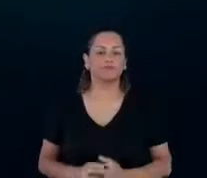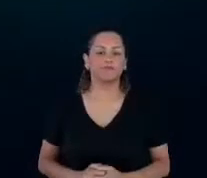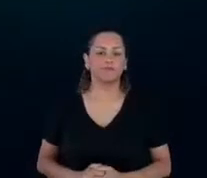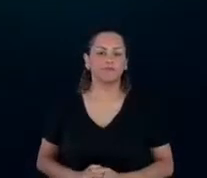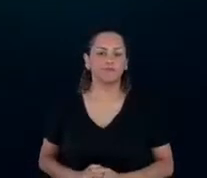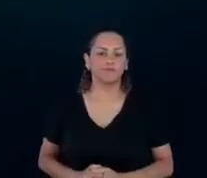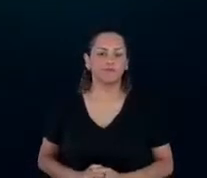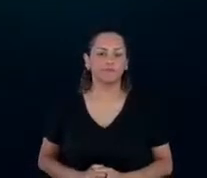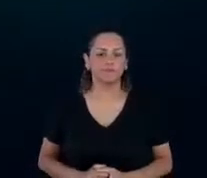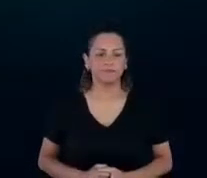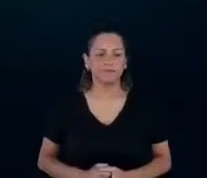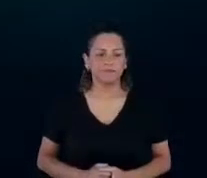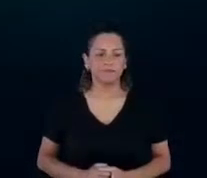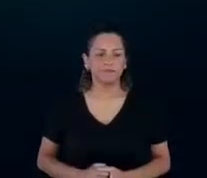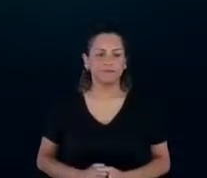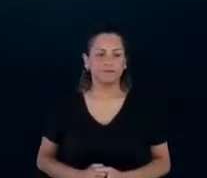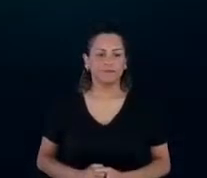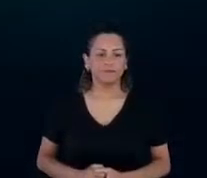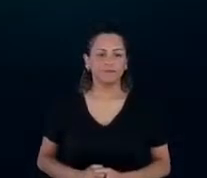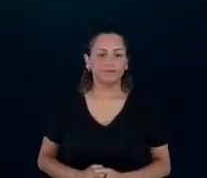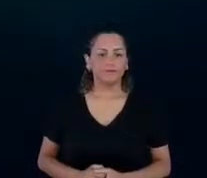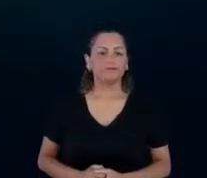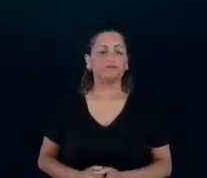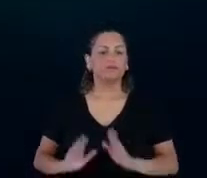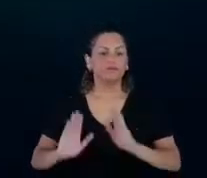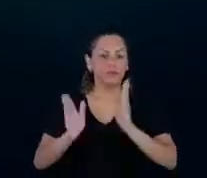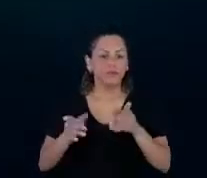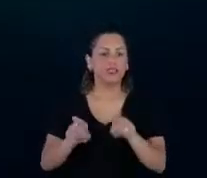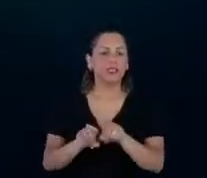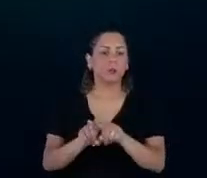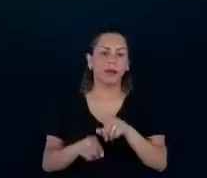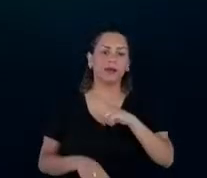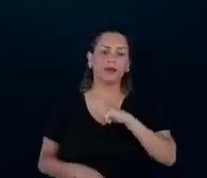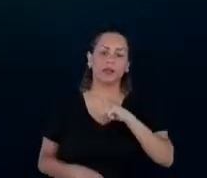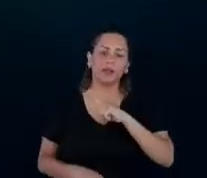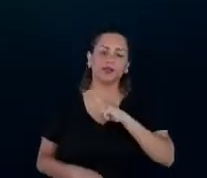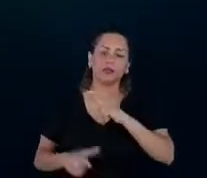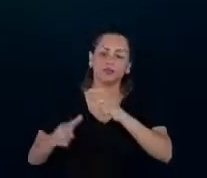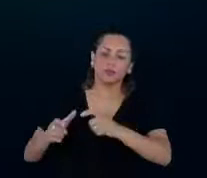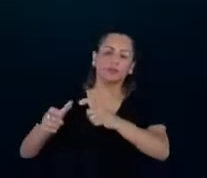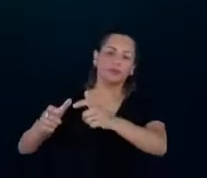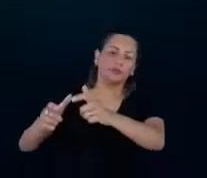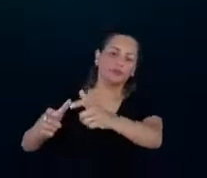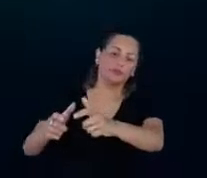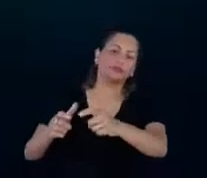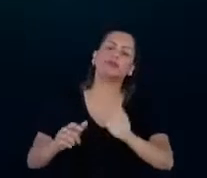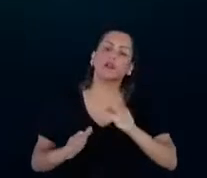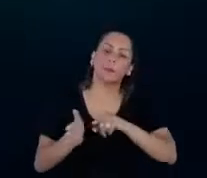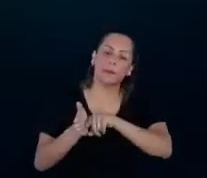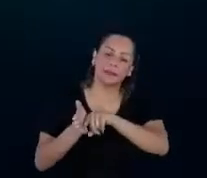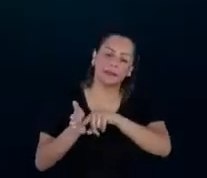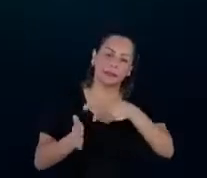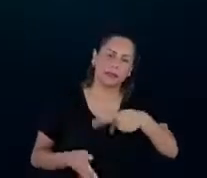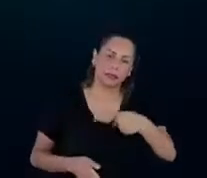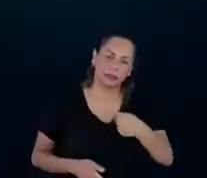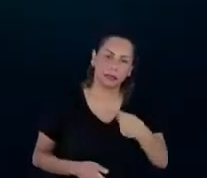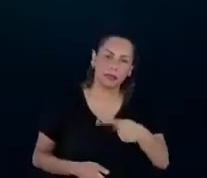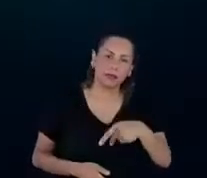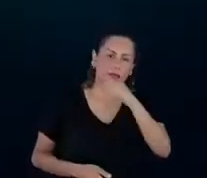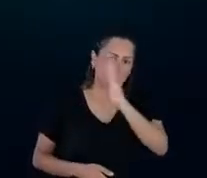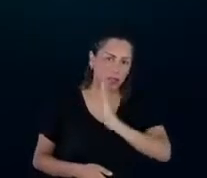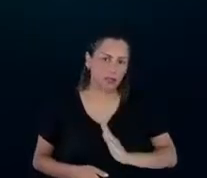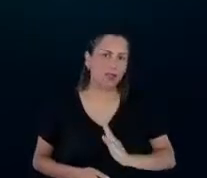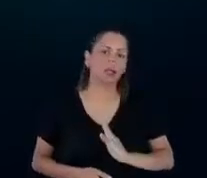Bom, falando um pouco dos convênios que a gente já tem no Brasil, fazemos parte da pesquisa aqui com a Unicamp, então a Nissan trabalha com a